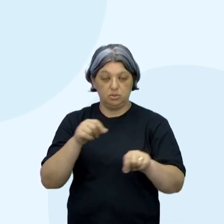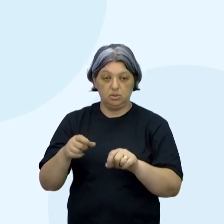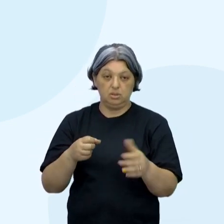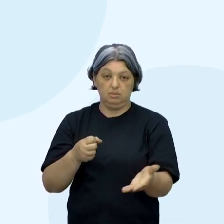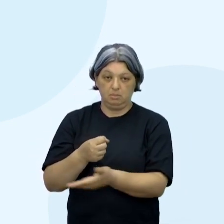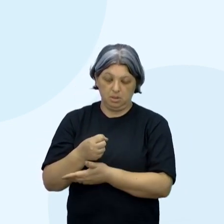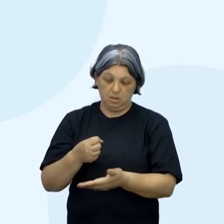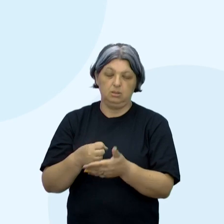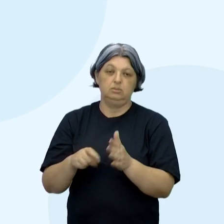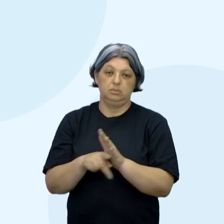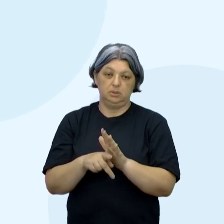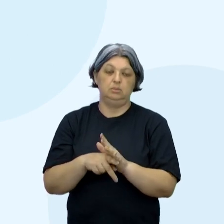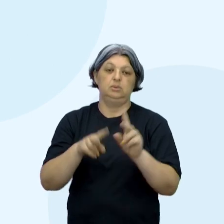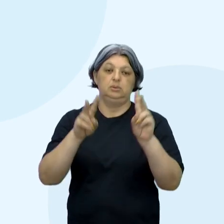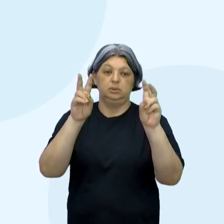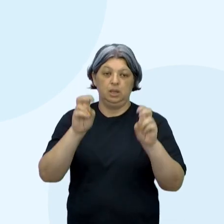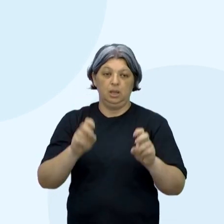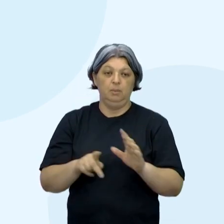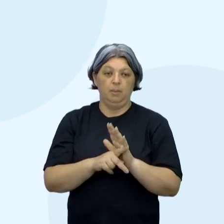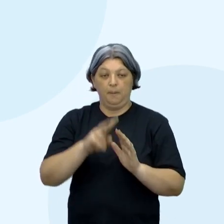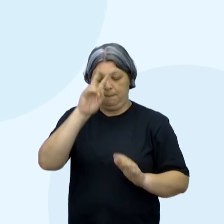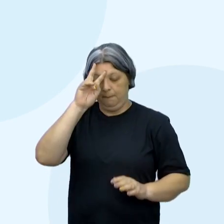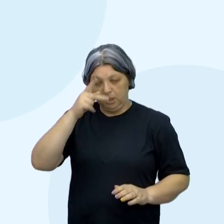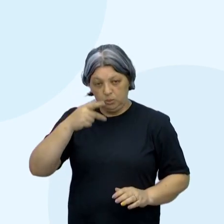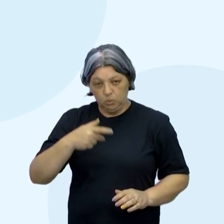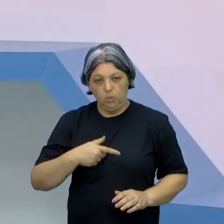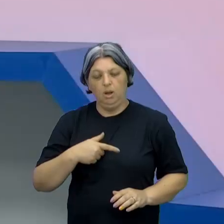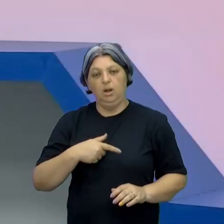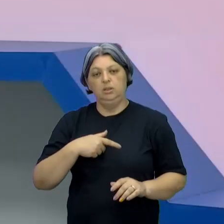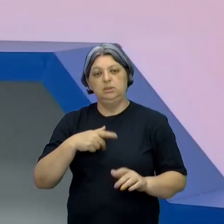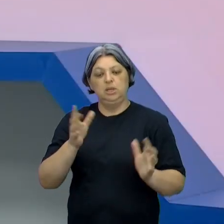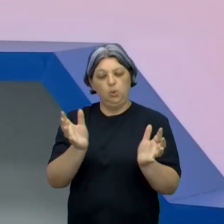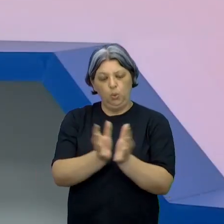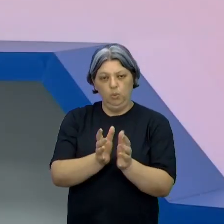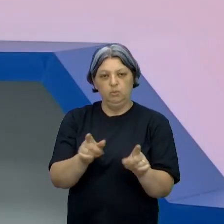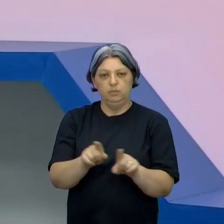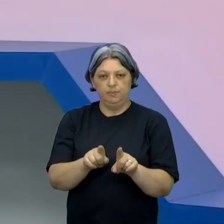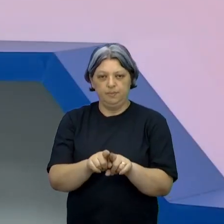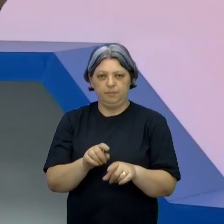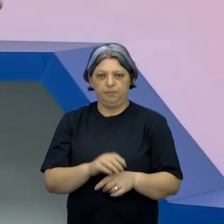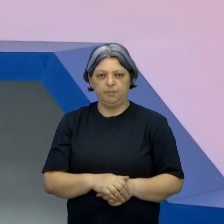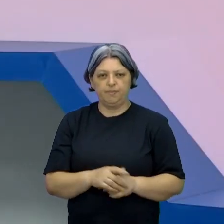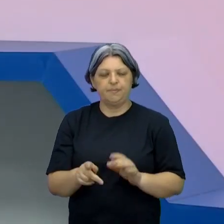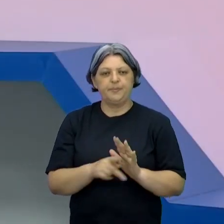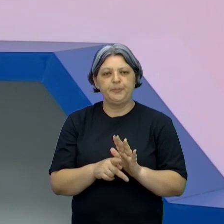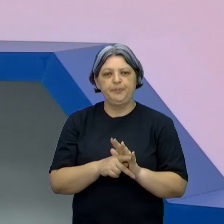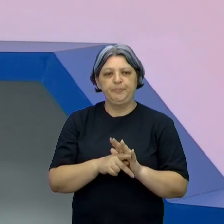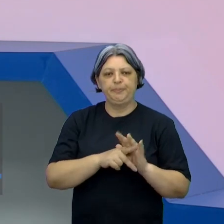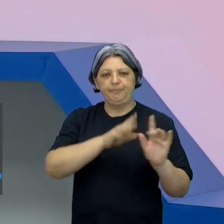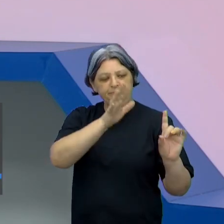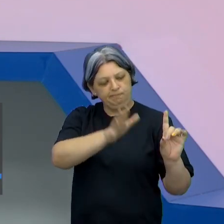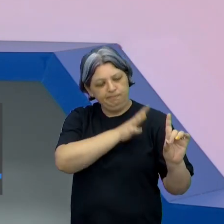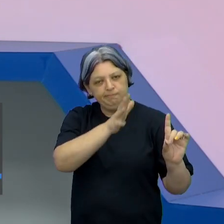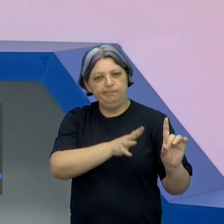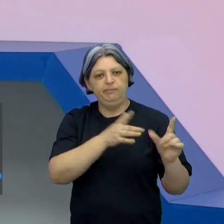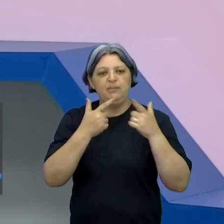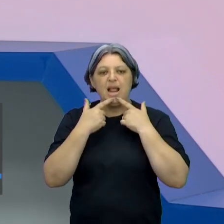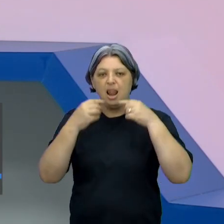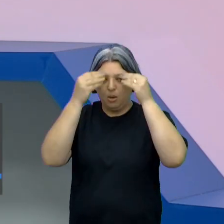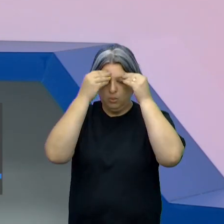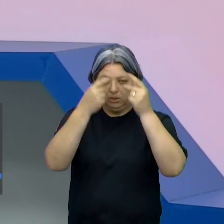função de diferentes pessoais e coletivos. Olha só, se eu falo circulação de discursos, diferentes